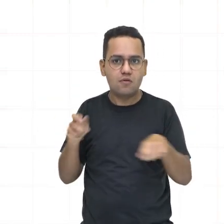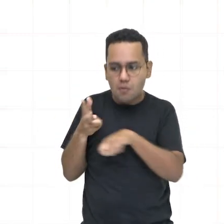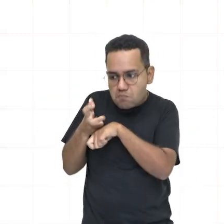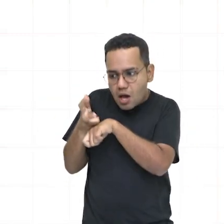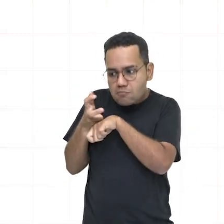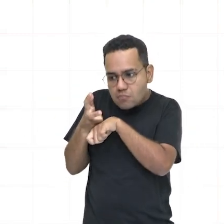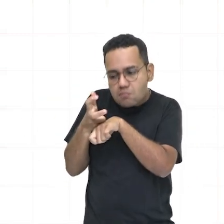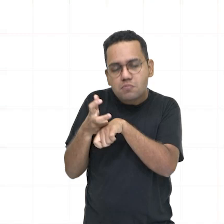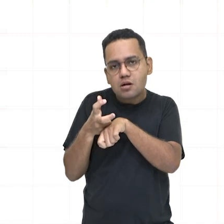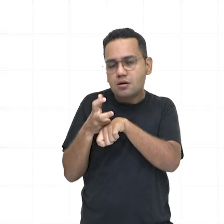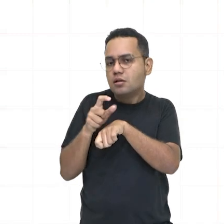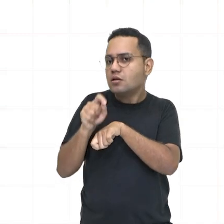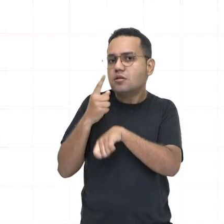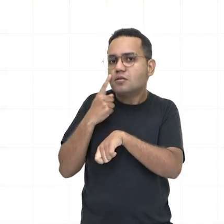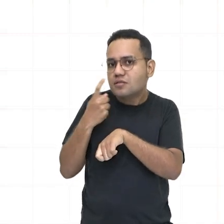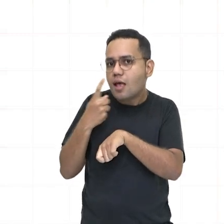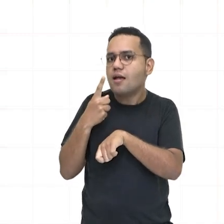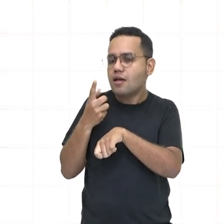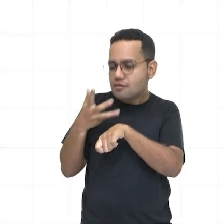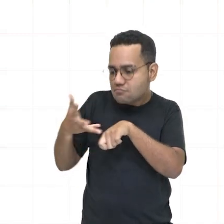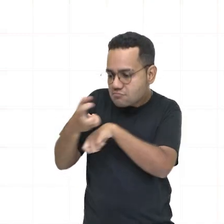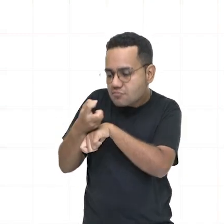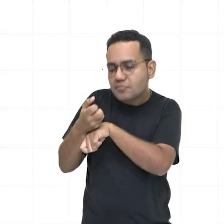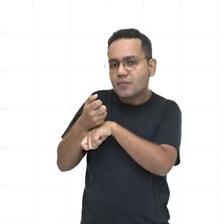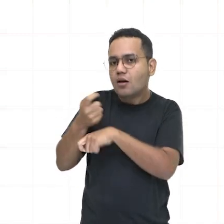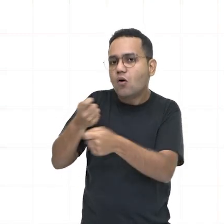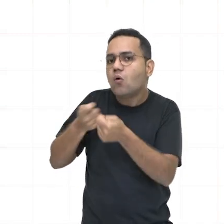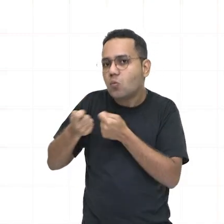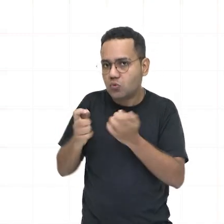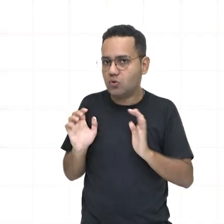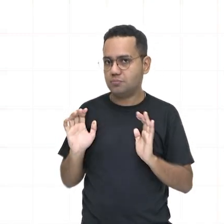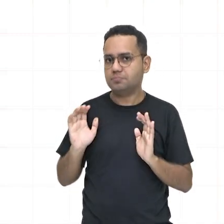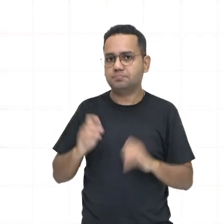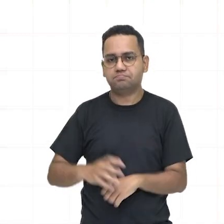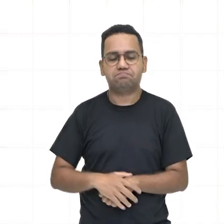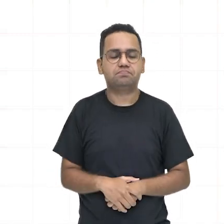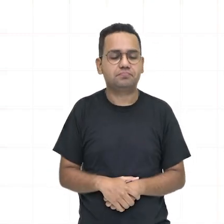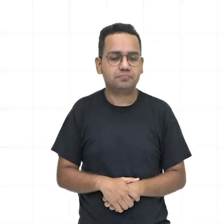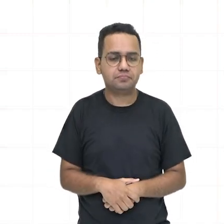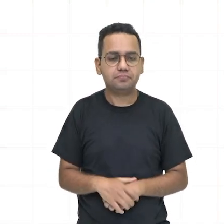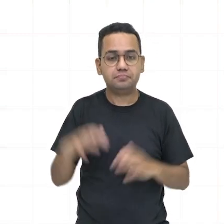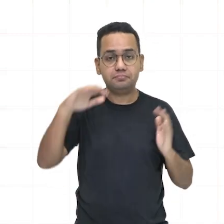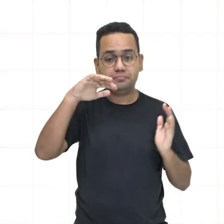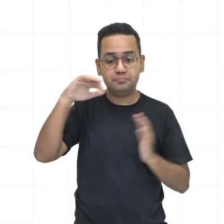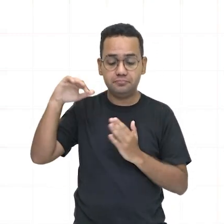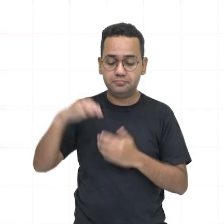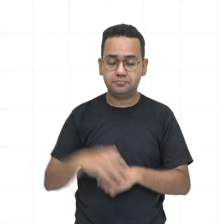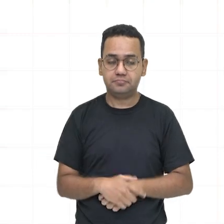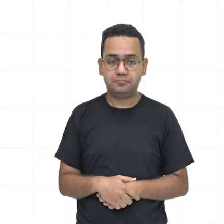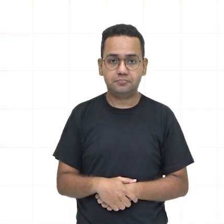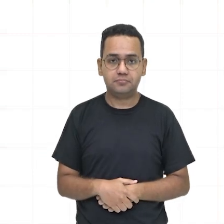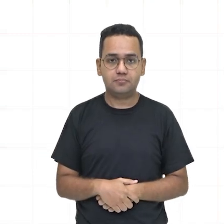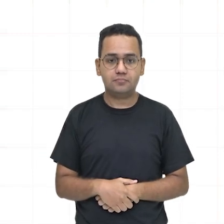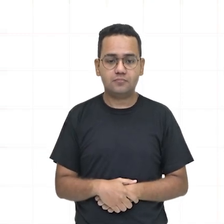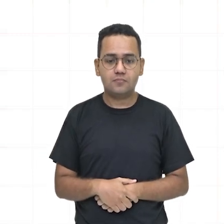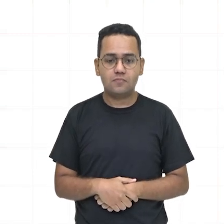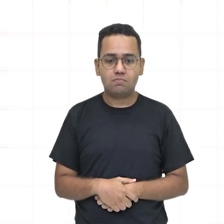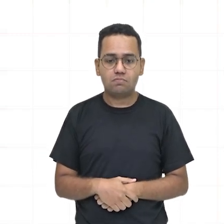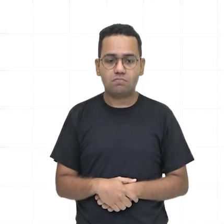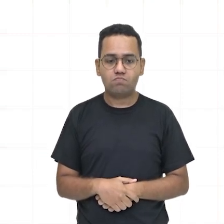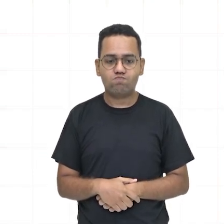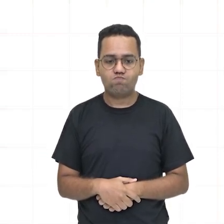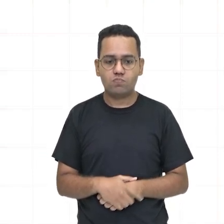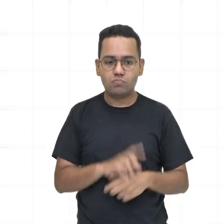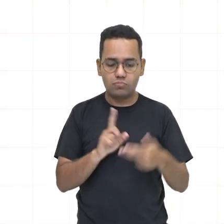que lhes interessaram colonizar ou neocolonizar. Nós temos também como característica